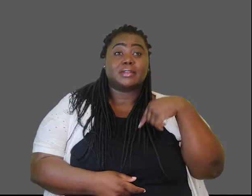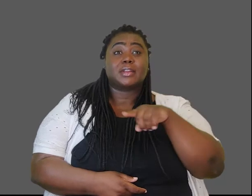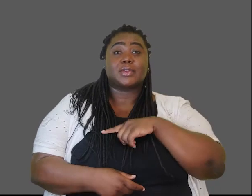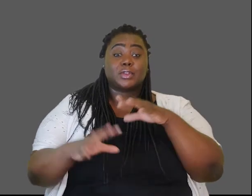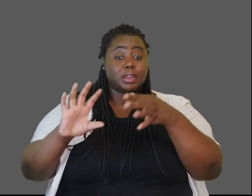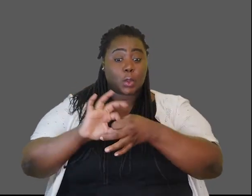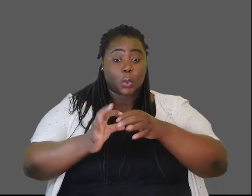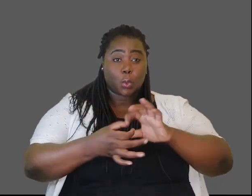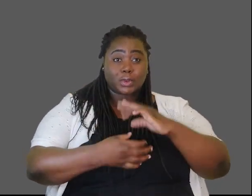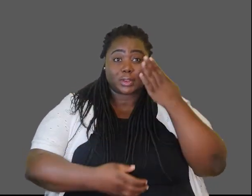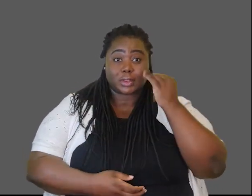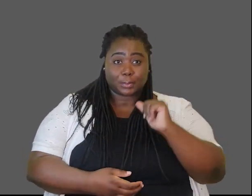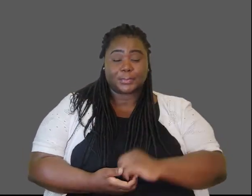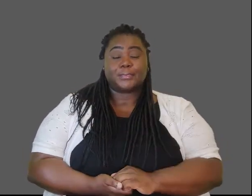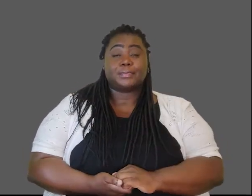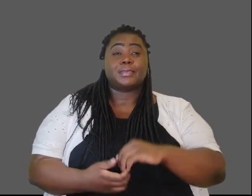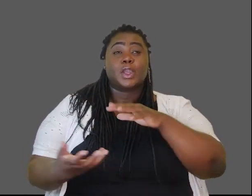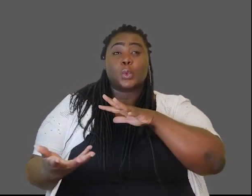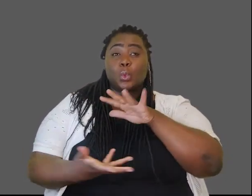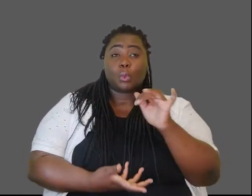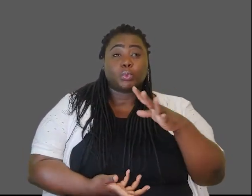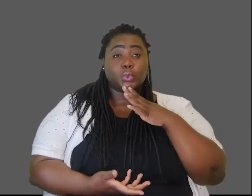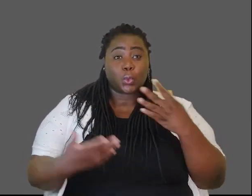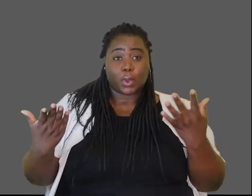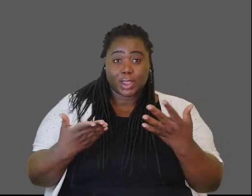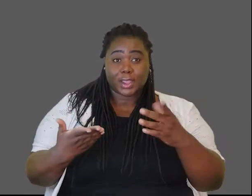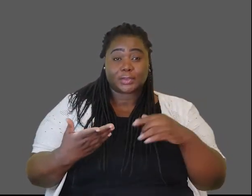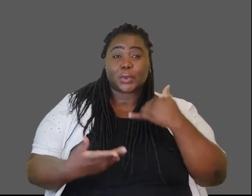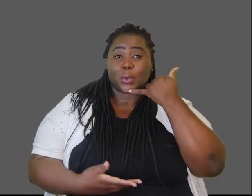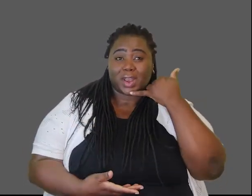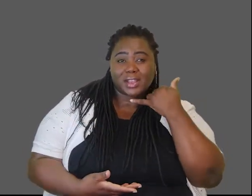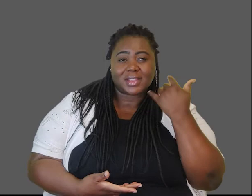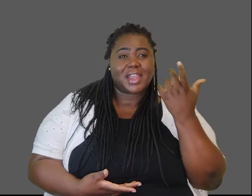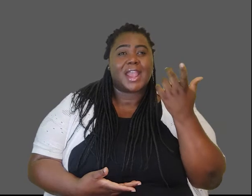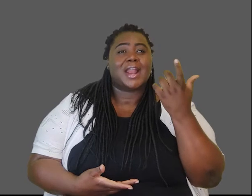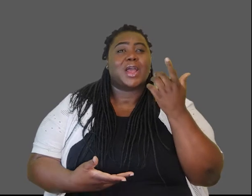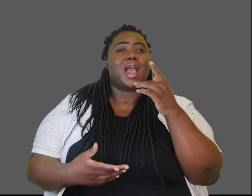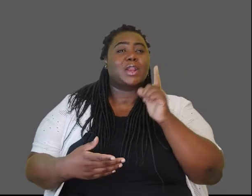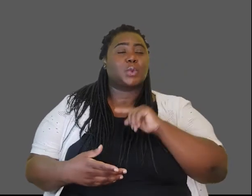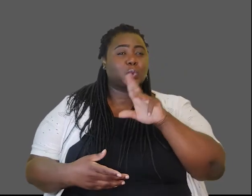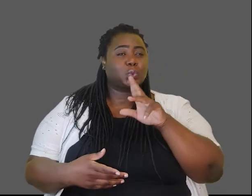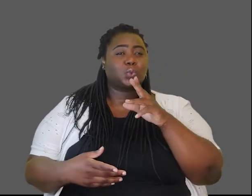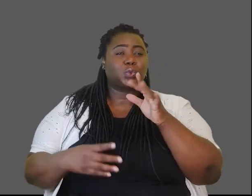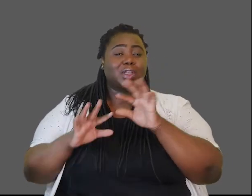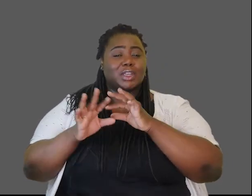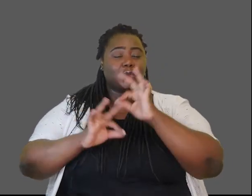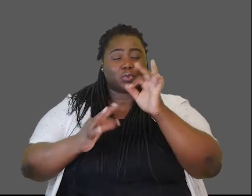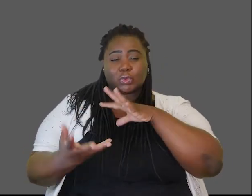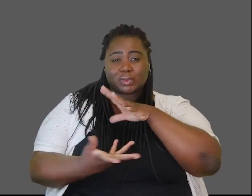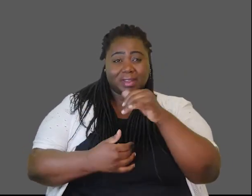interessante contextualizarmos um pouco. O mundo como conhecemos hoje, com celulares, transmissões via satélite